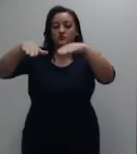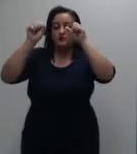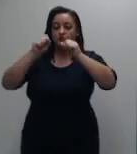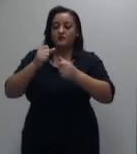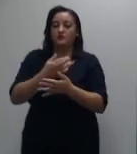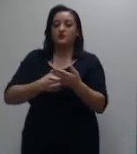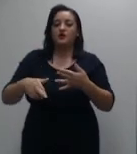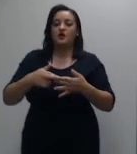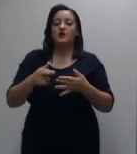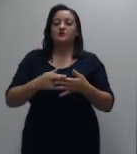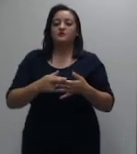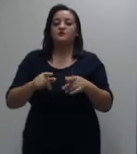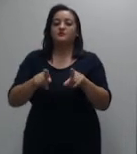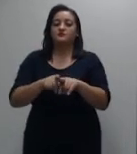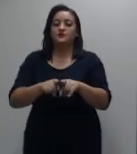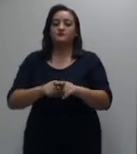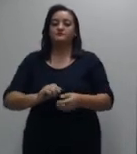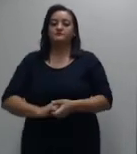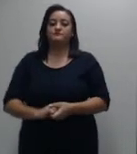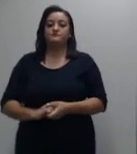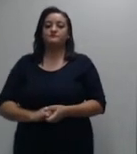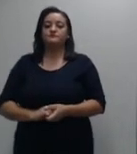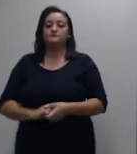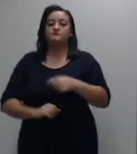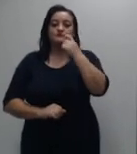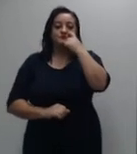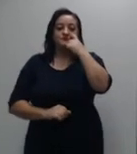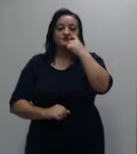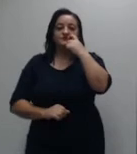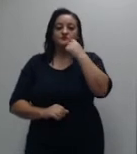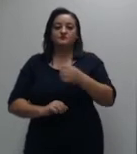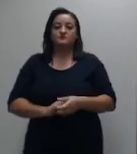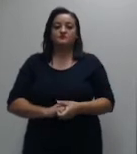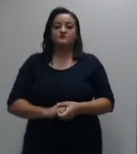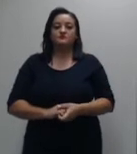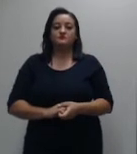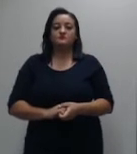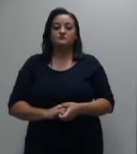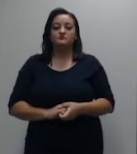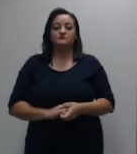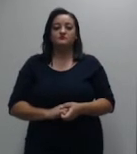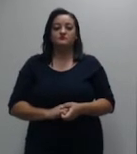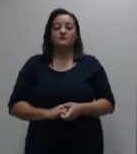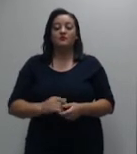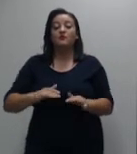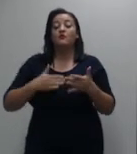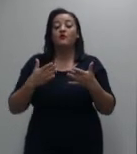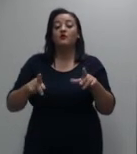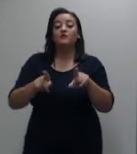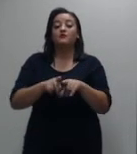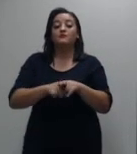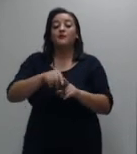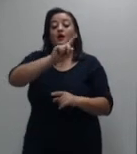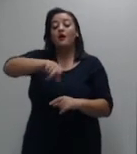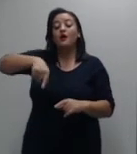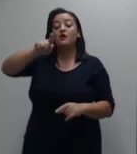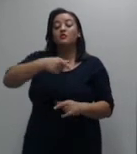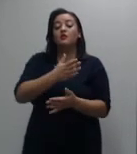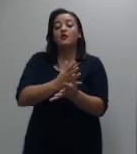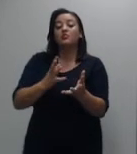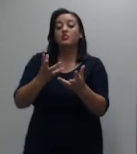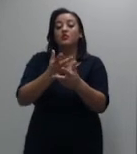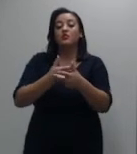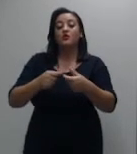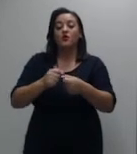da Vila sistemas de corte o papel of Cayman islands o qual a Google integralmente